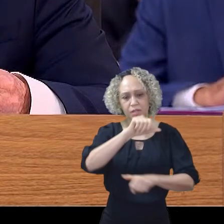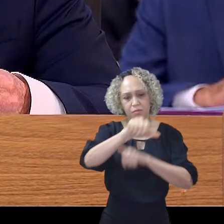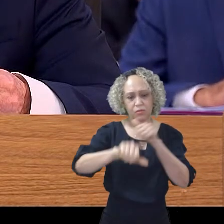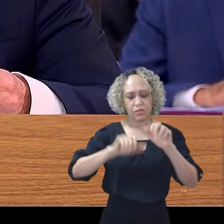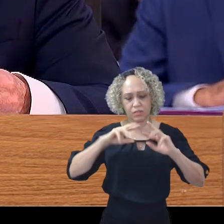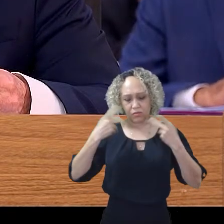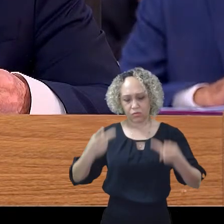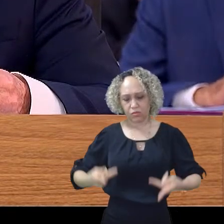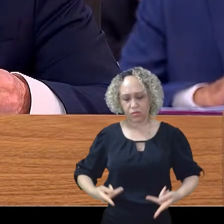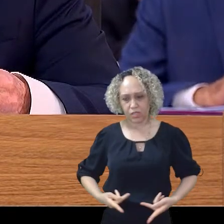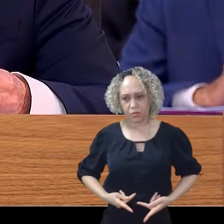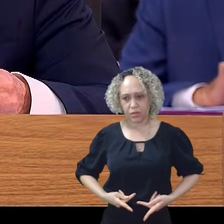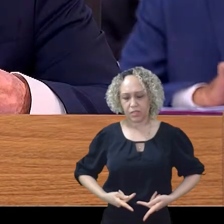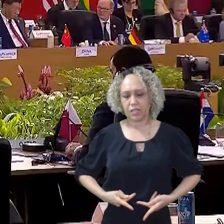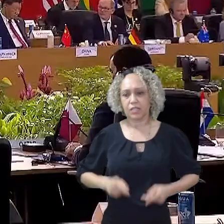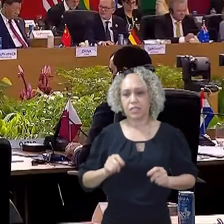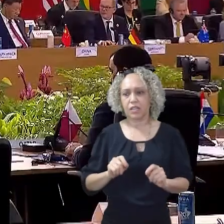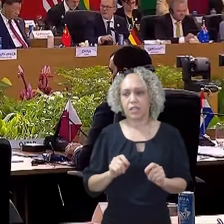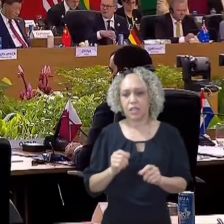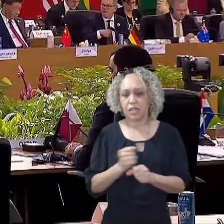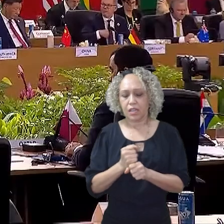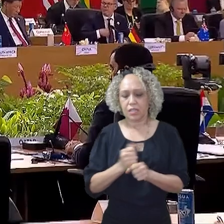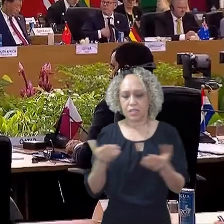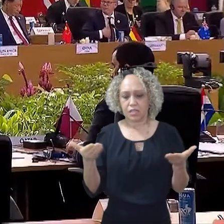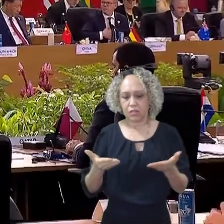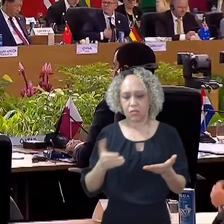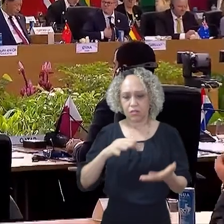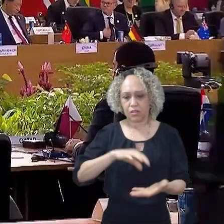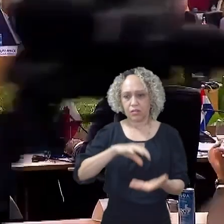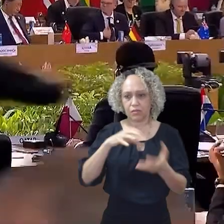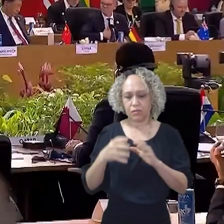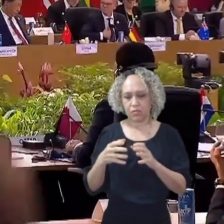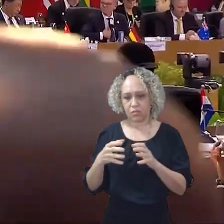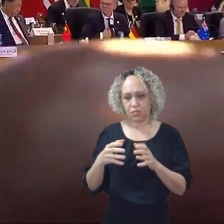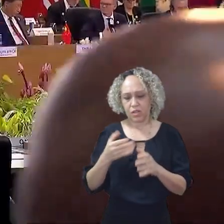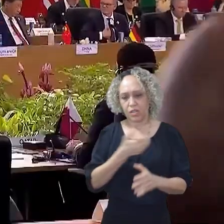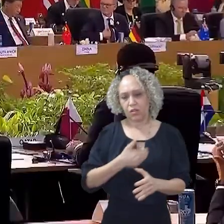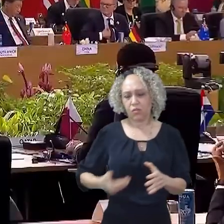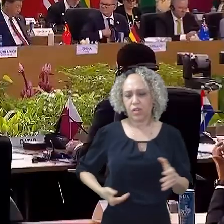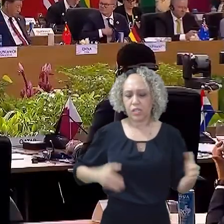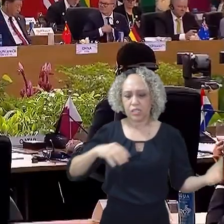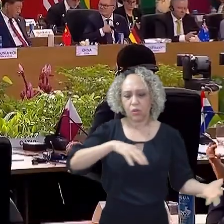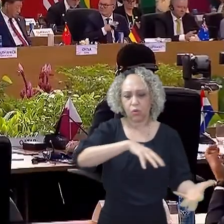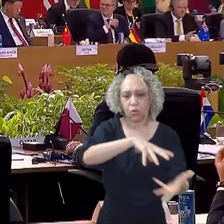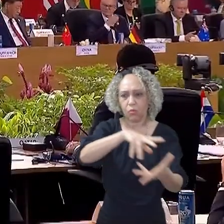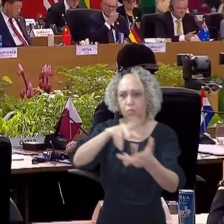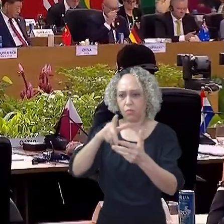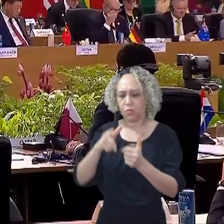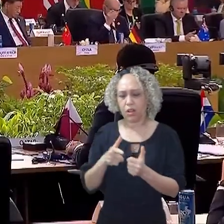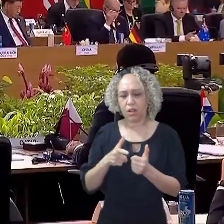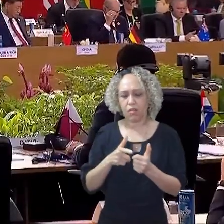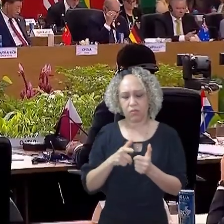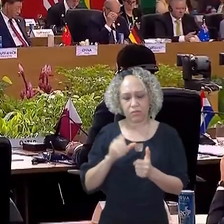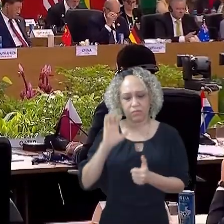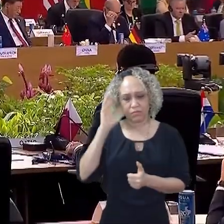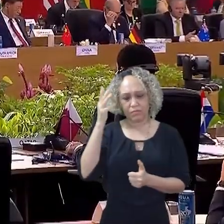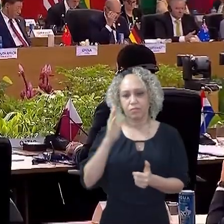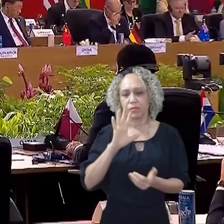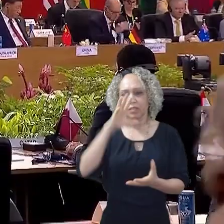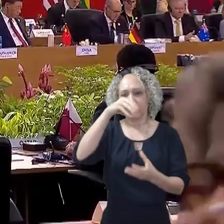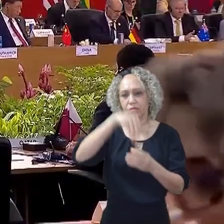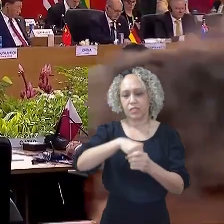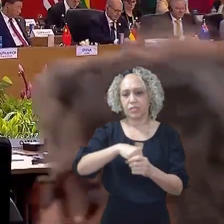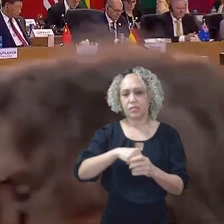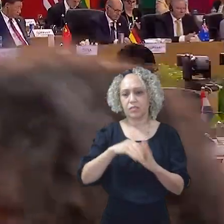para mudar o curso da humanidade. Este ano, a reforma da governança global entrou